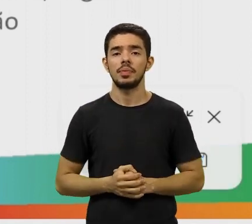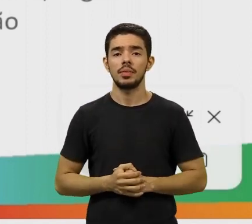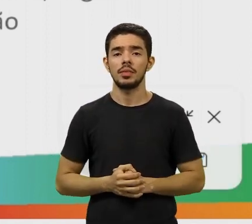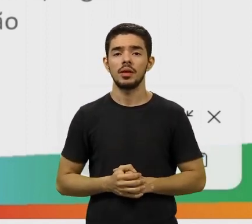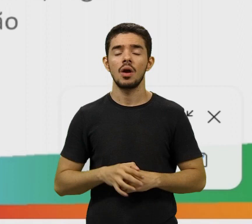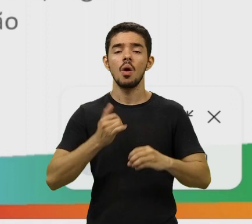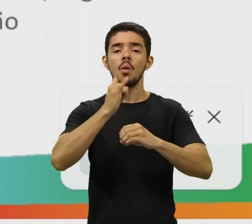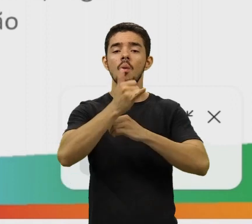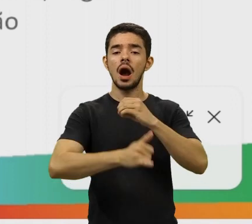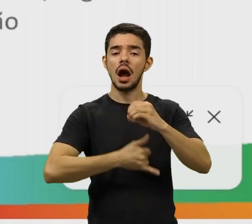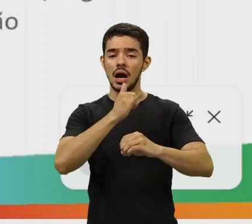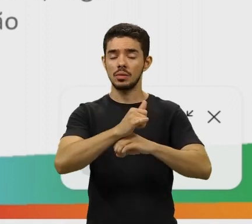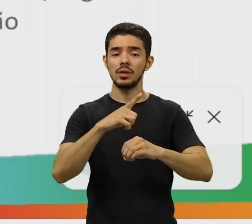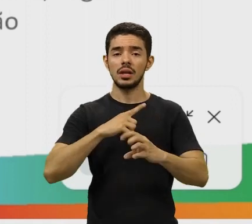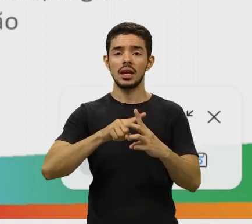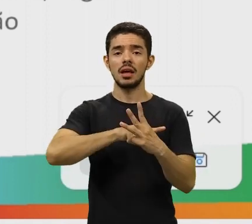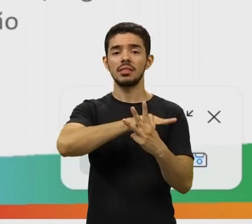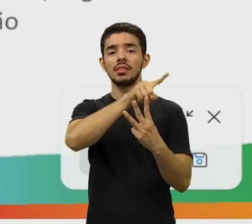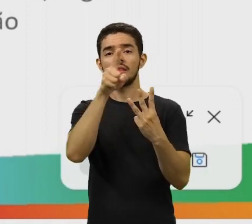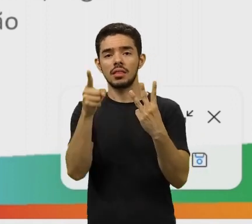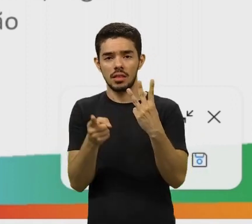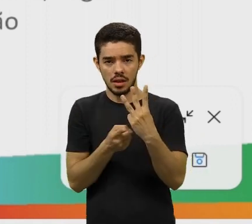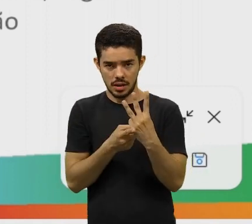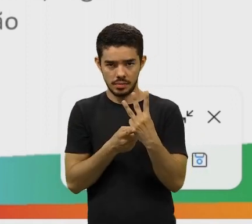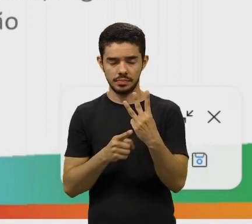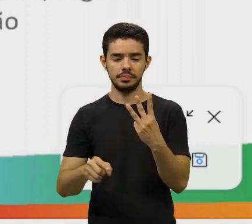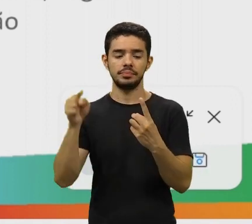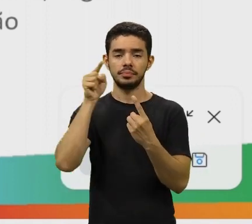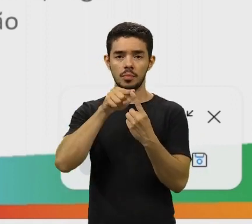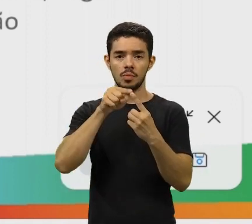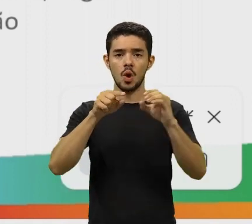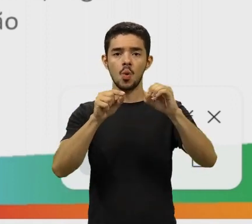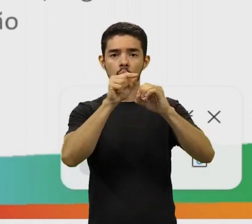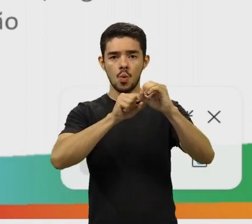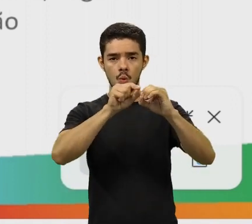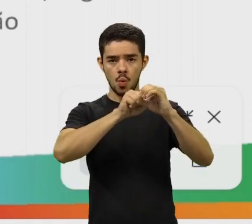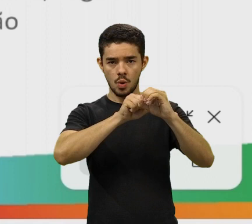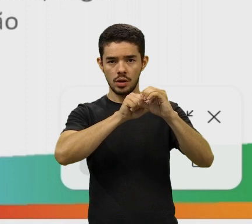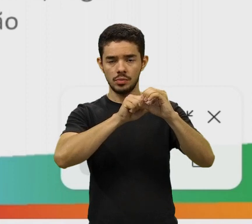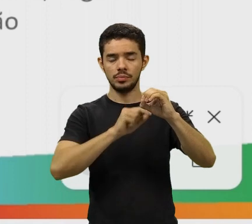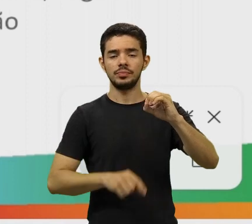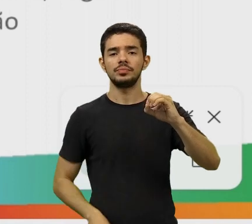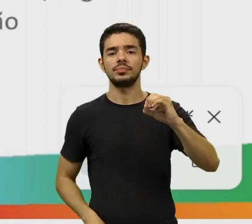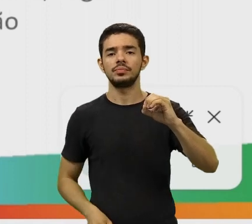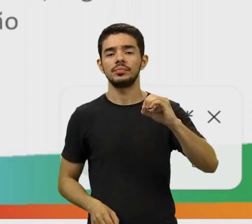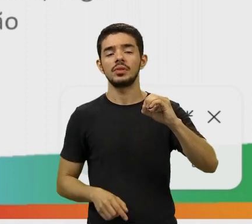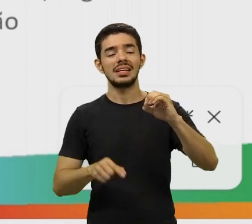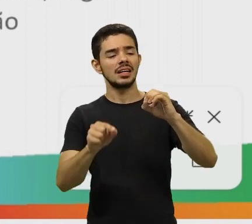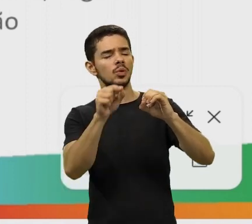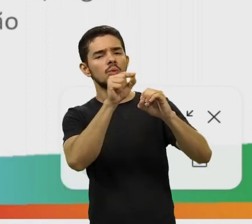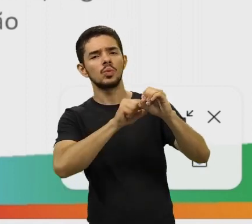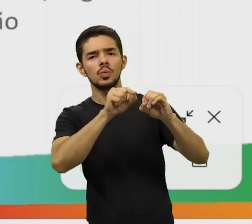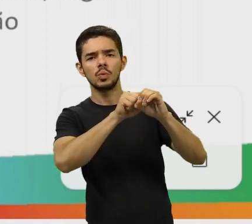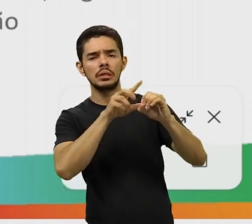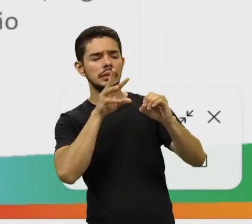átomo ele é formado por 3 unidades. Nós temos o núcleo. Esse núcleozinho,